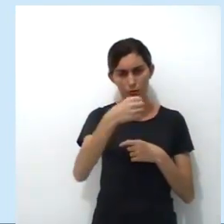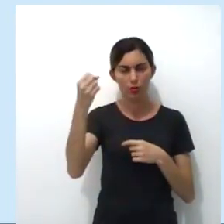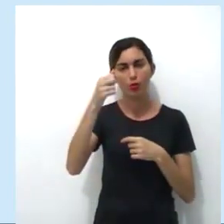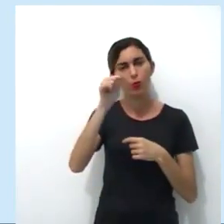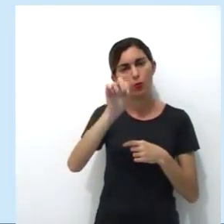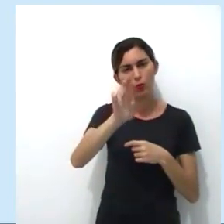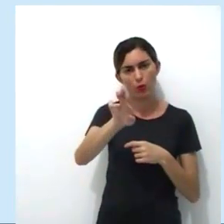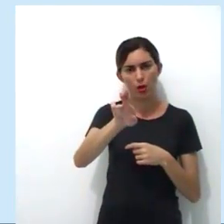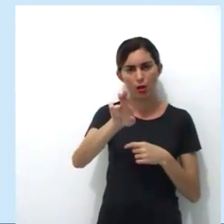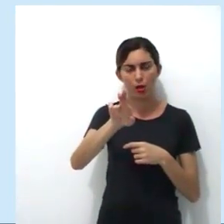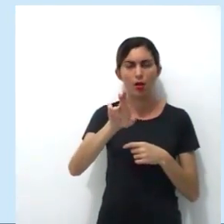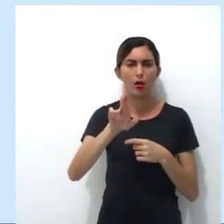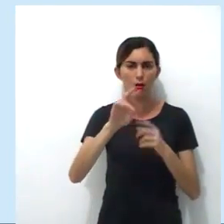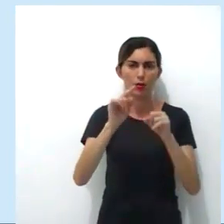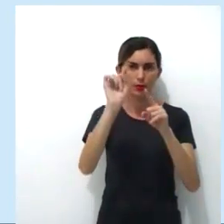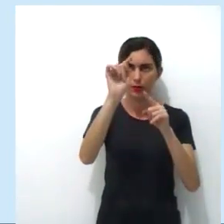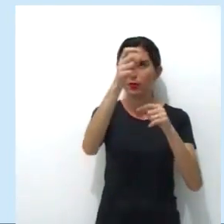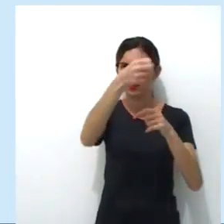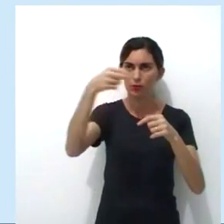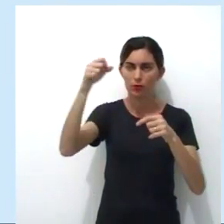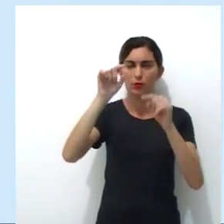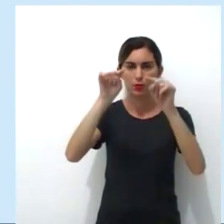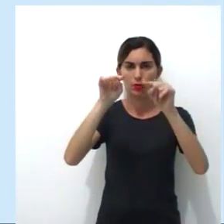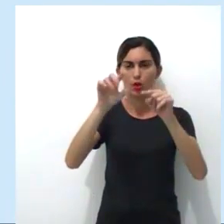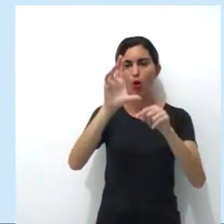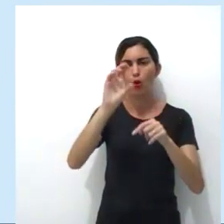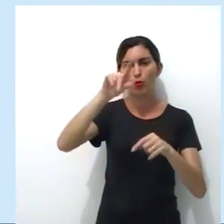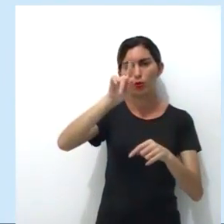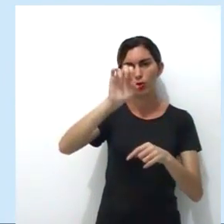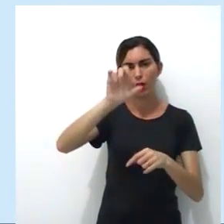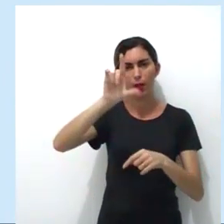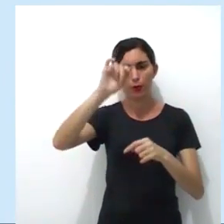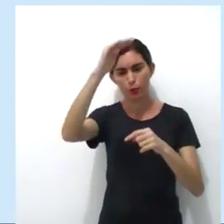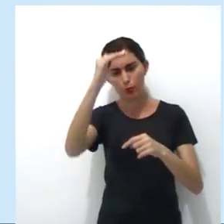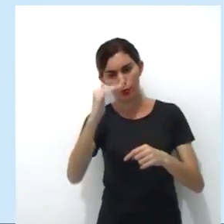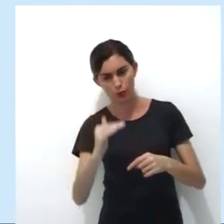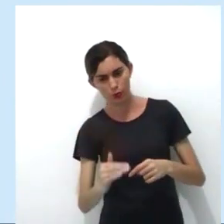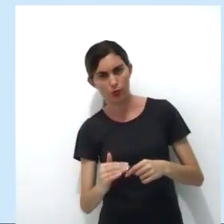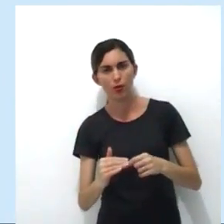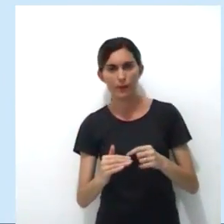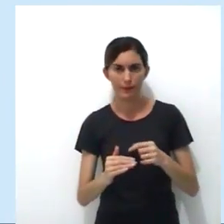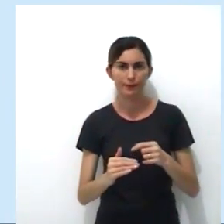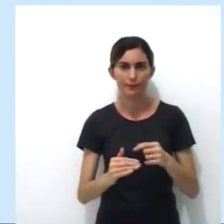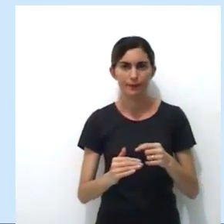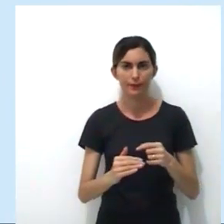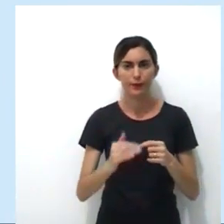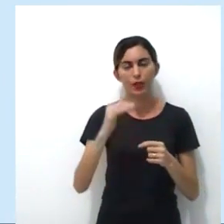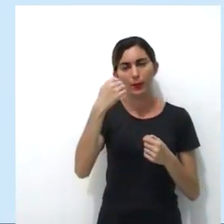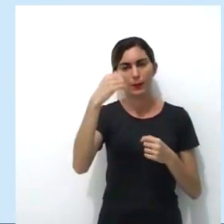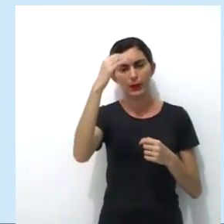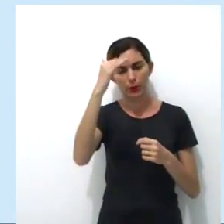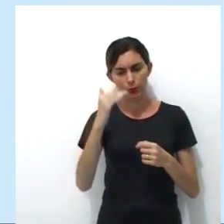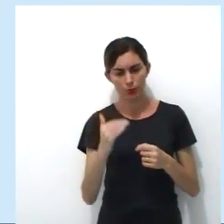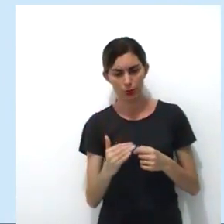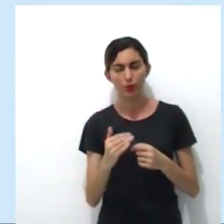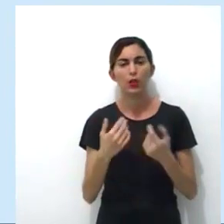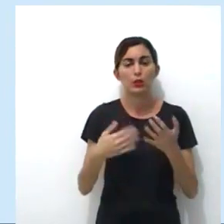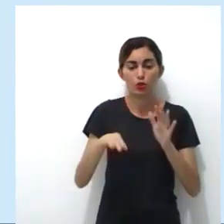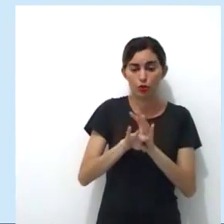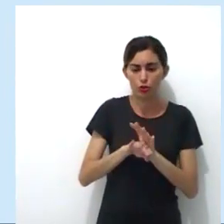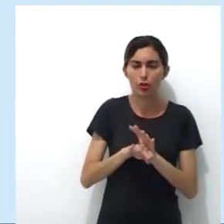geladeira, é importante também falar que dentro da geladeira acontece o processo de convecção térmica. Para